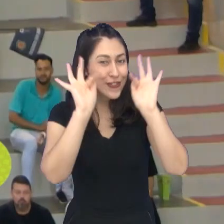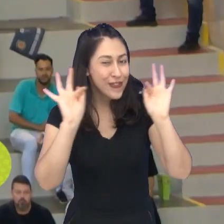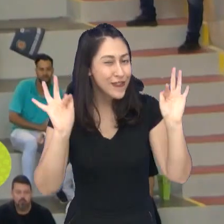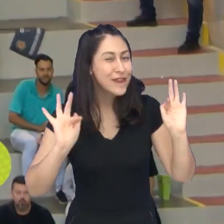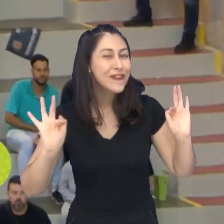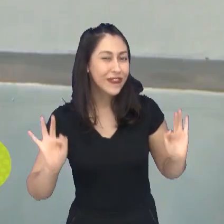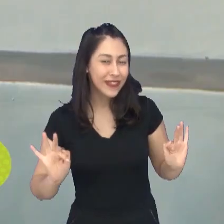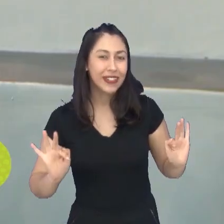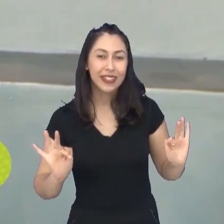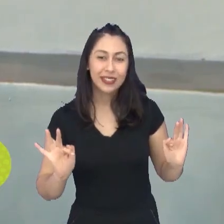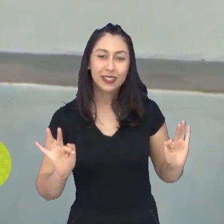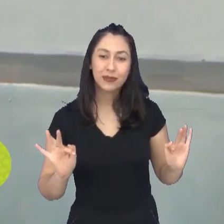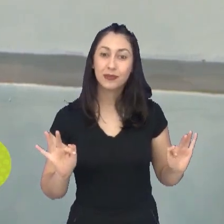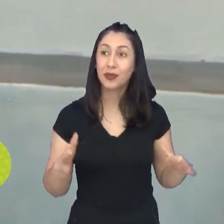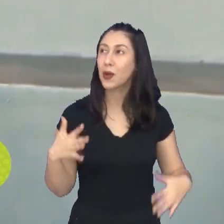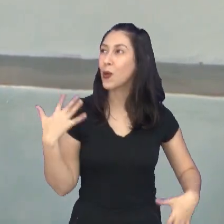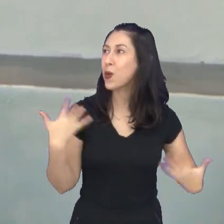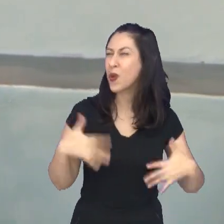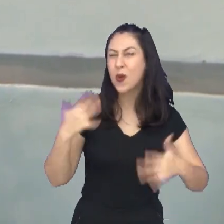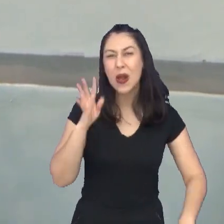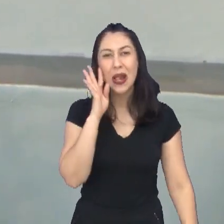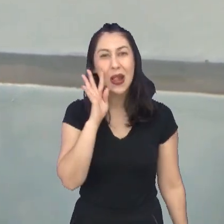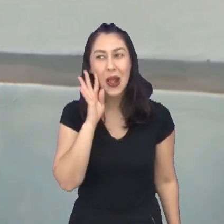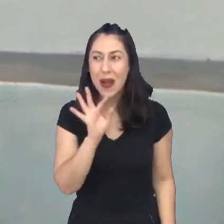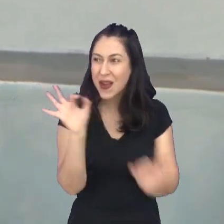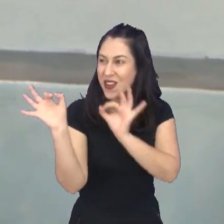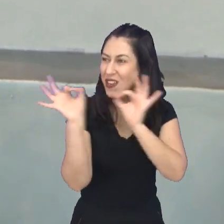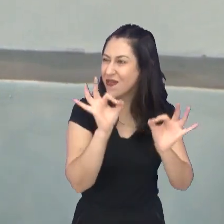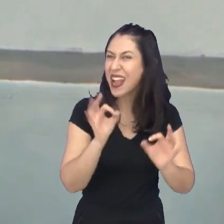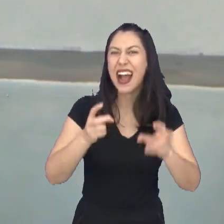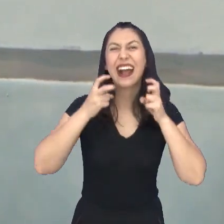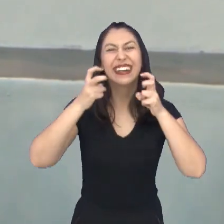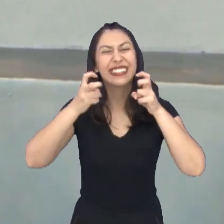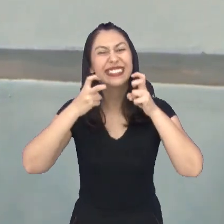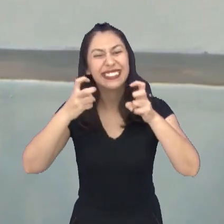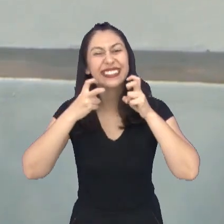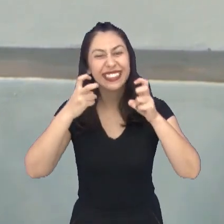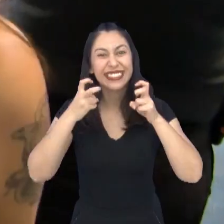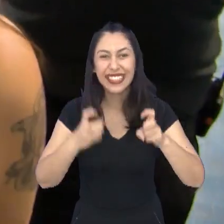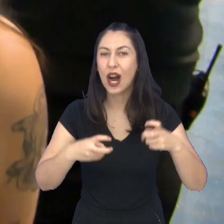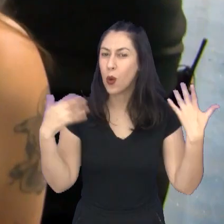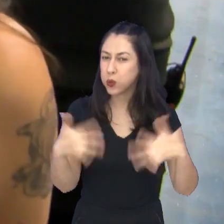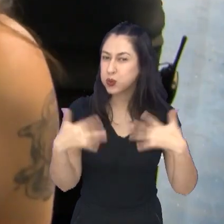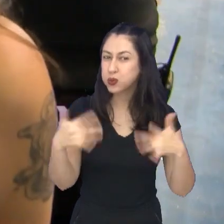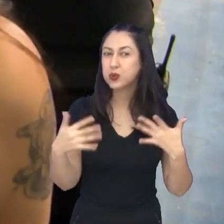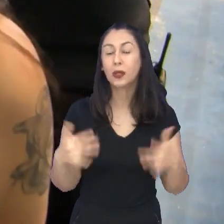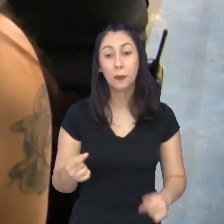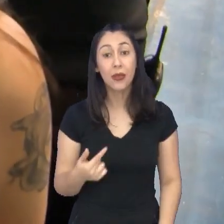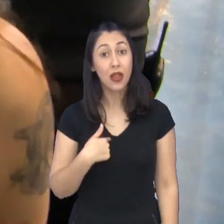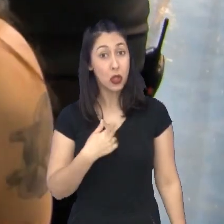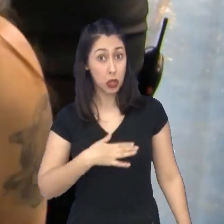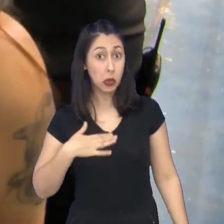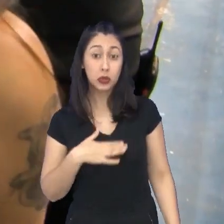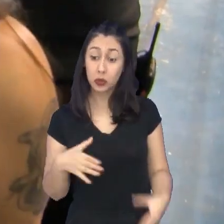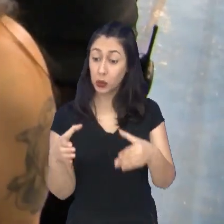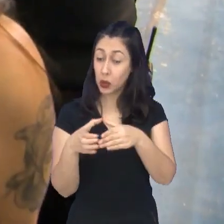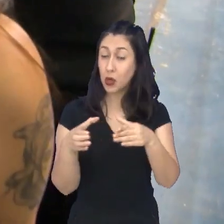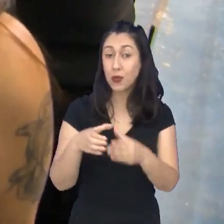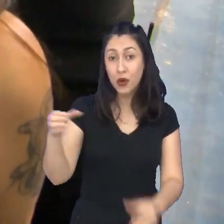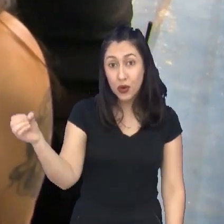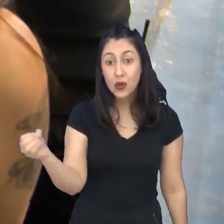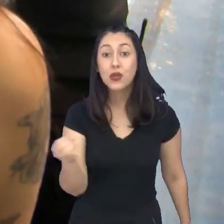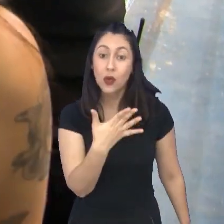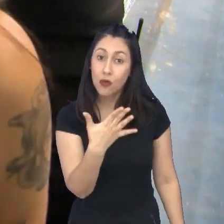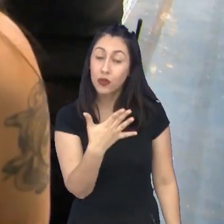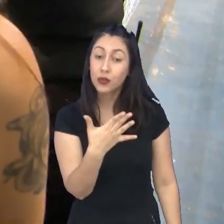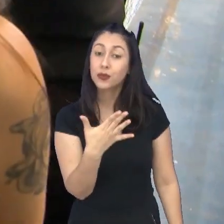de Moura. Tá sendo muito legal de ver, curtindo, gritando, fazendo o caldeirão ferver, né? Tô gostando de ver esse time novo, né? Mudou